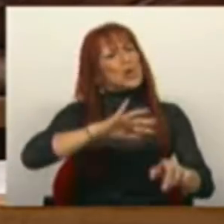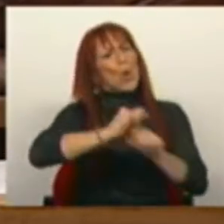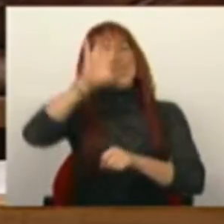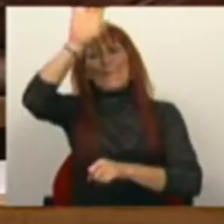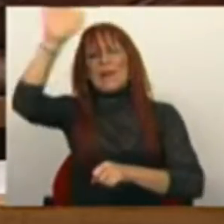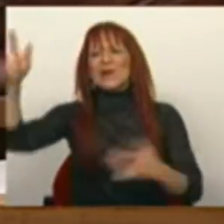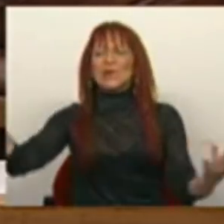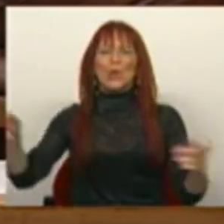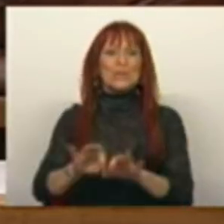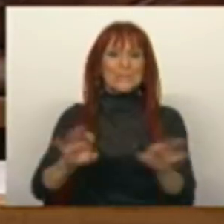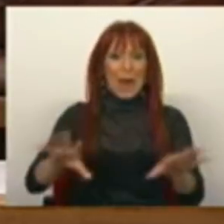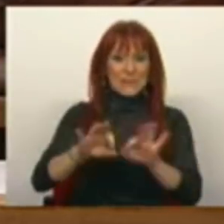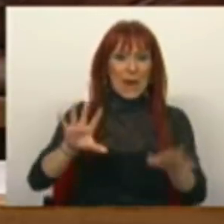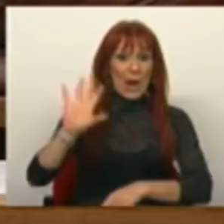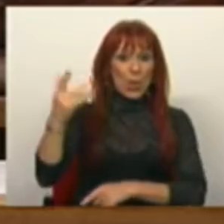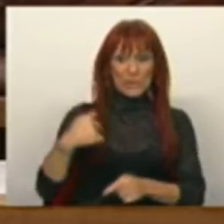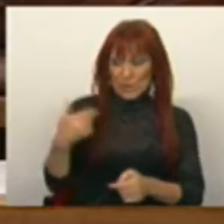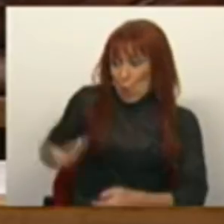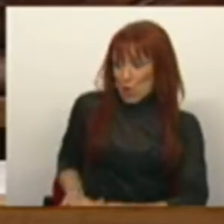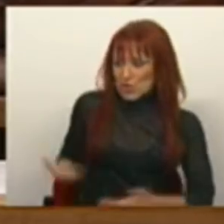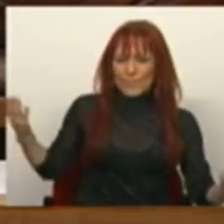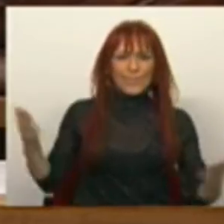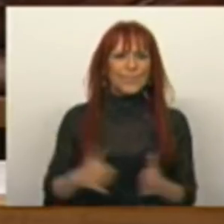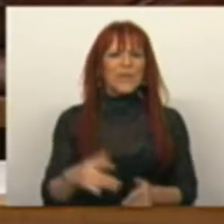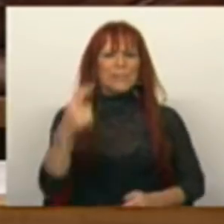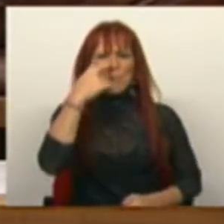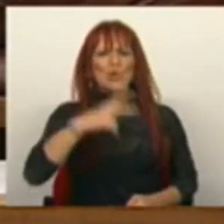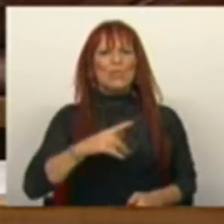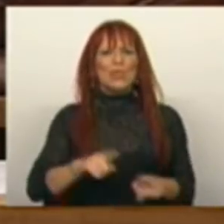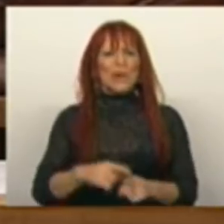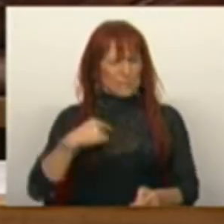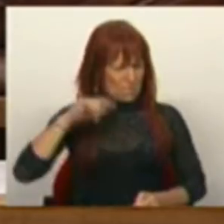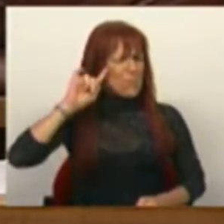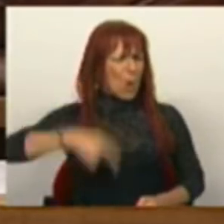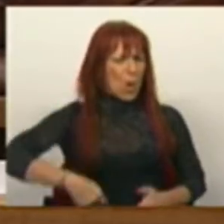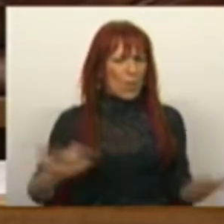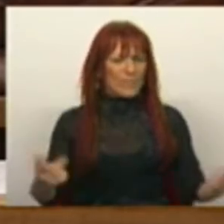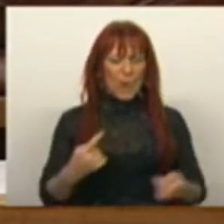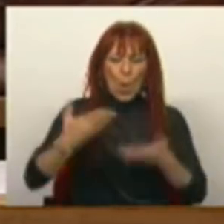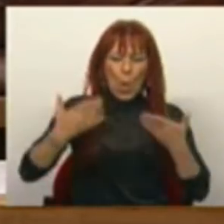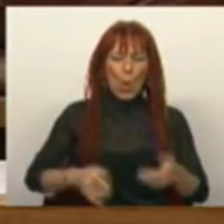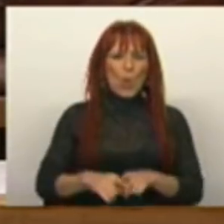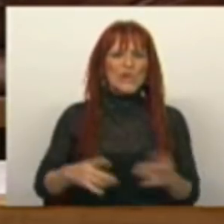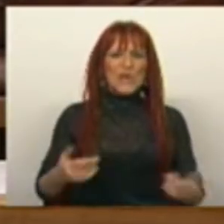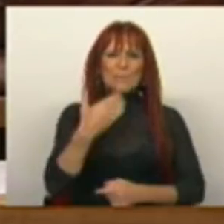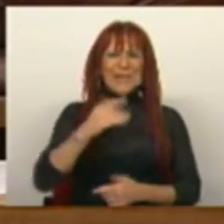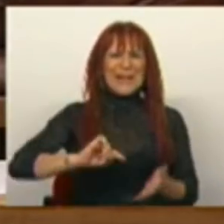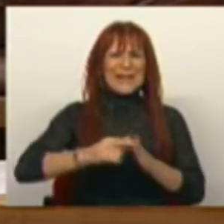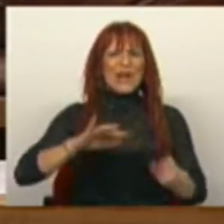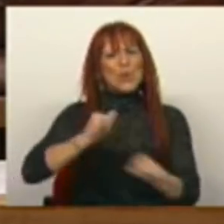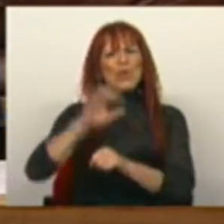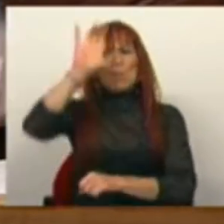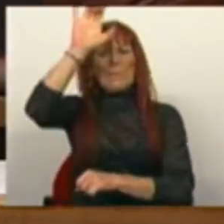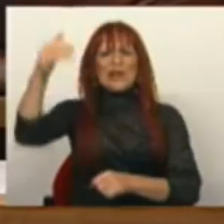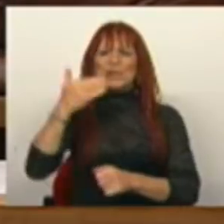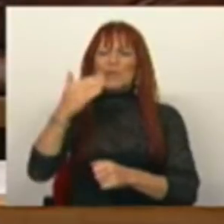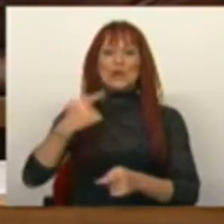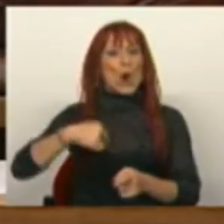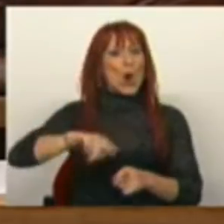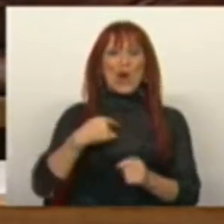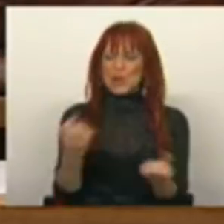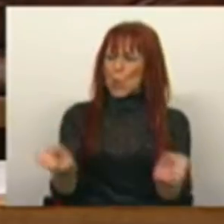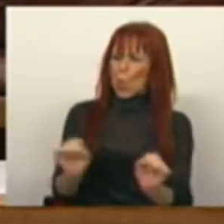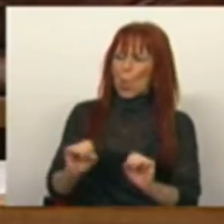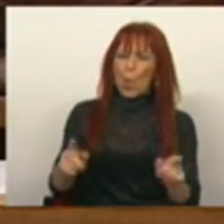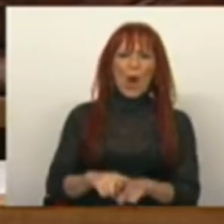países, como aconteceu ainda hoje. E os portugueses devem sabê-lo. Ainda hoje foram cedidos testes a outros países, quando nós não os